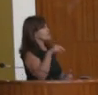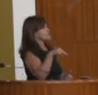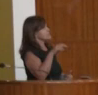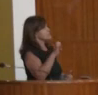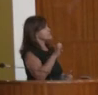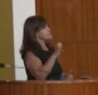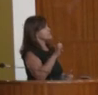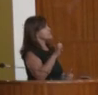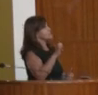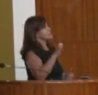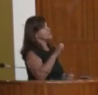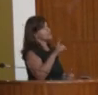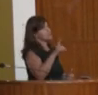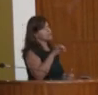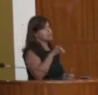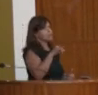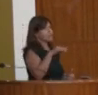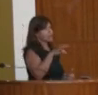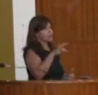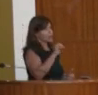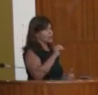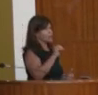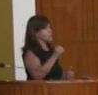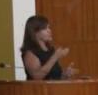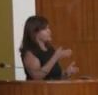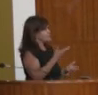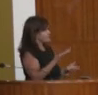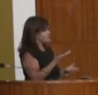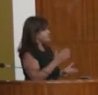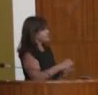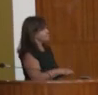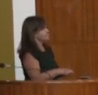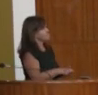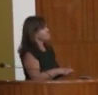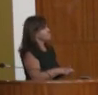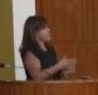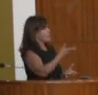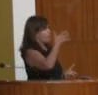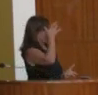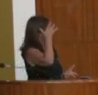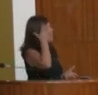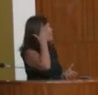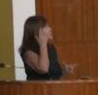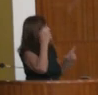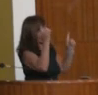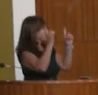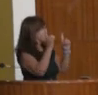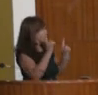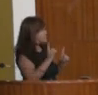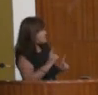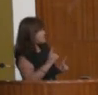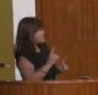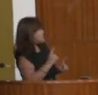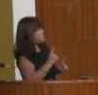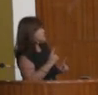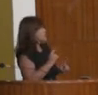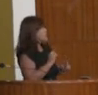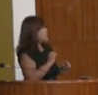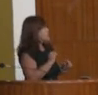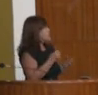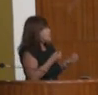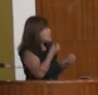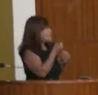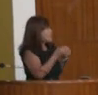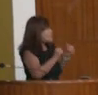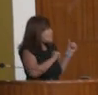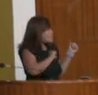o vereador Betinho Albertazzi. A pergunta, uma vez ouvi de uma pessoa com deficiência falar, o que muda é a maneira